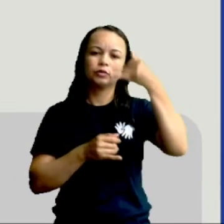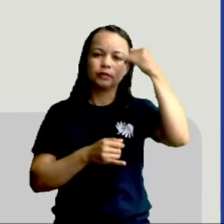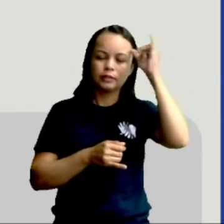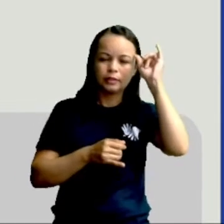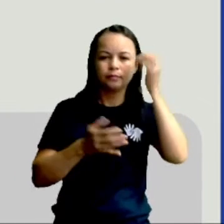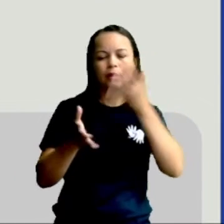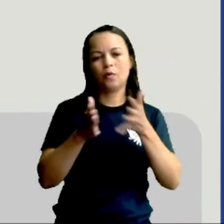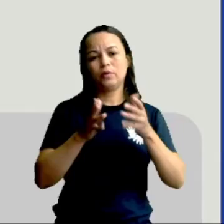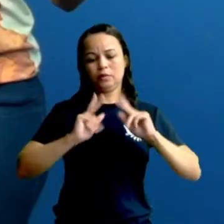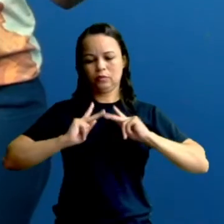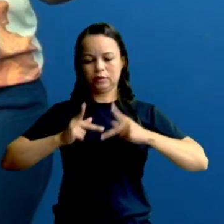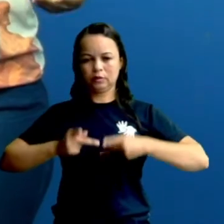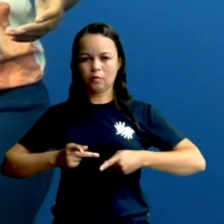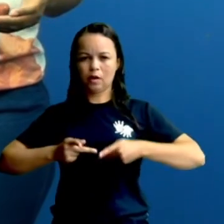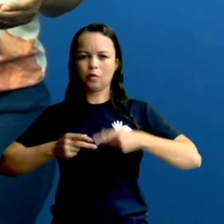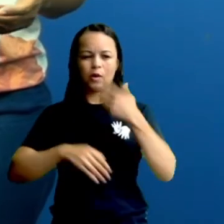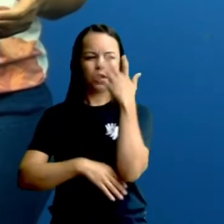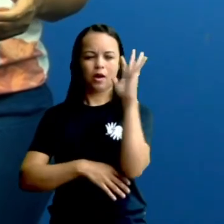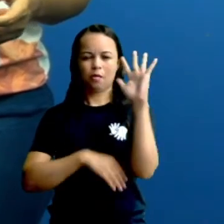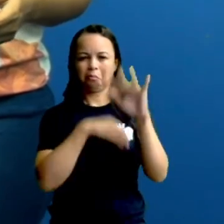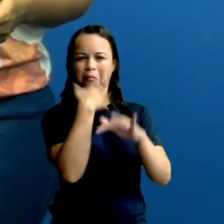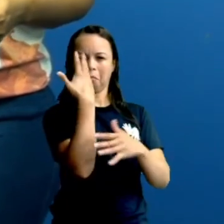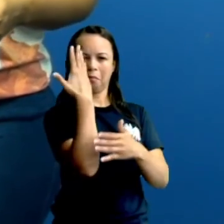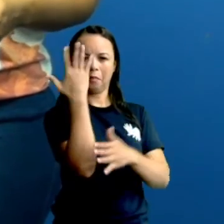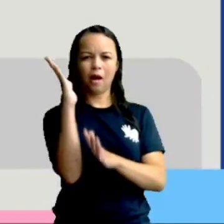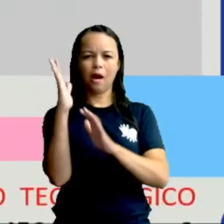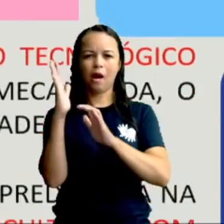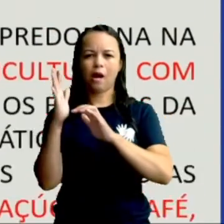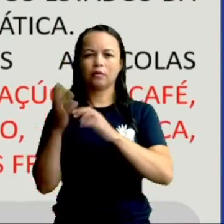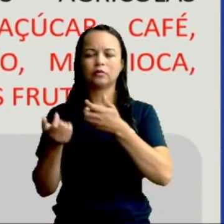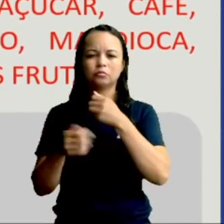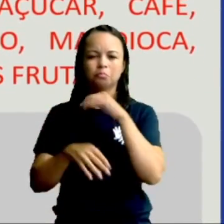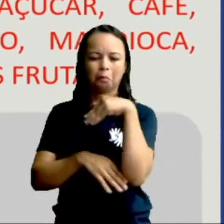ação humana fazendo a retirada dessa cobertura vegetal.